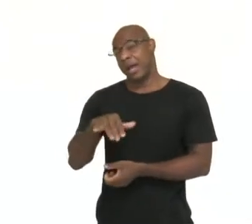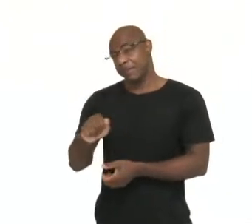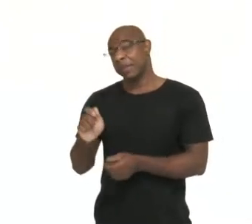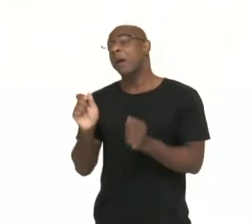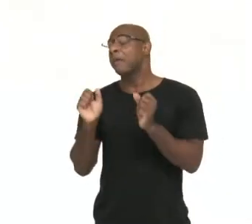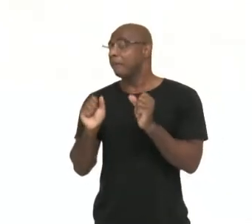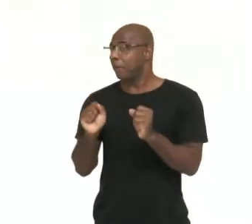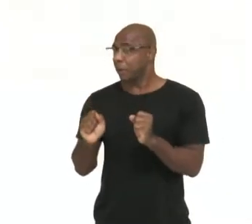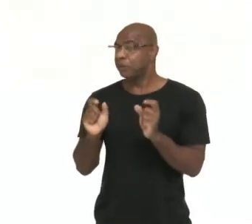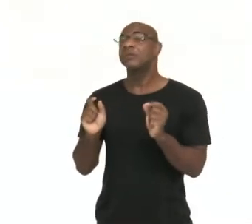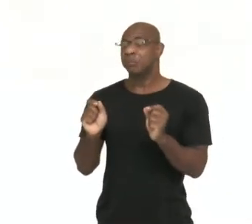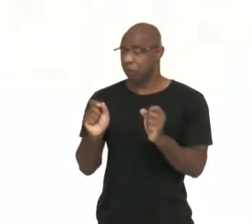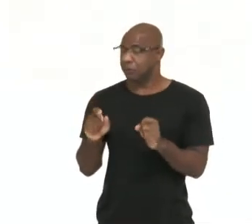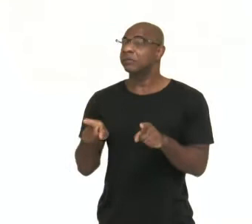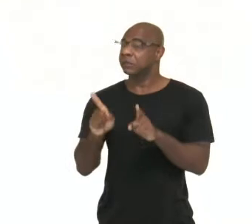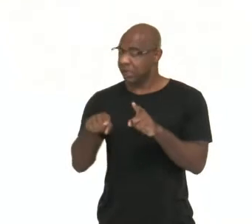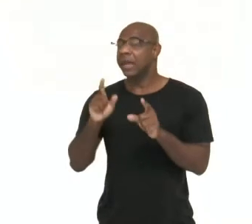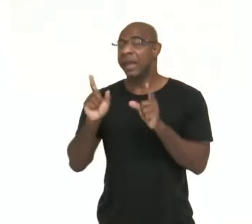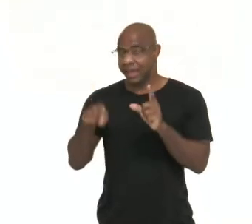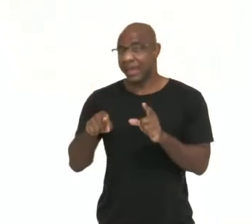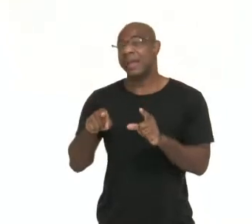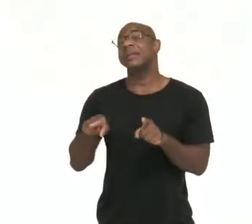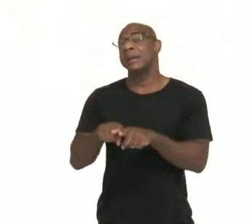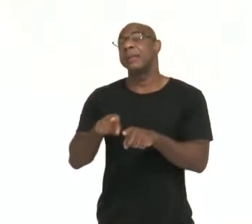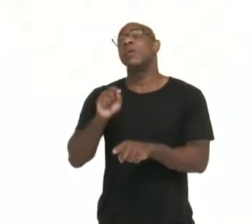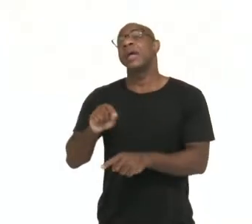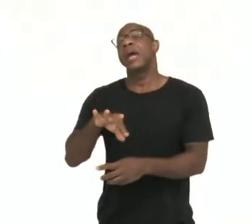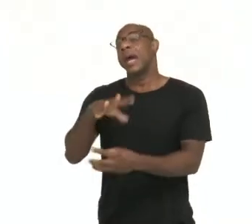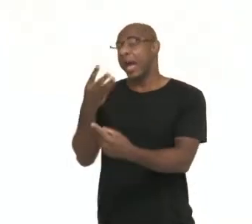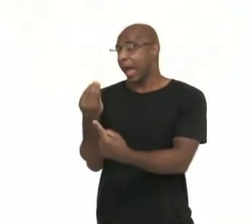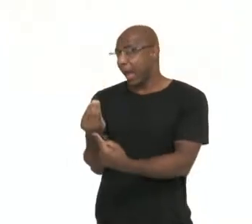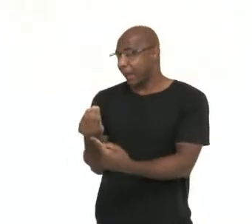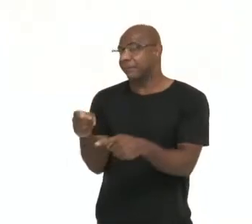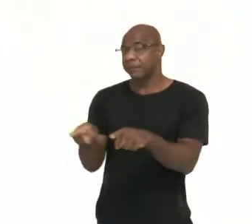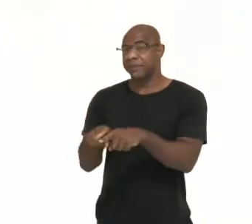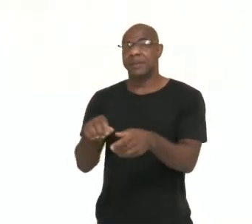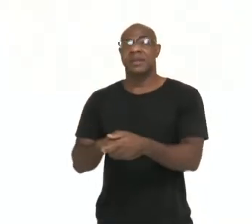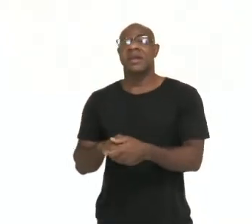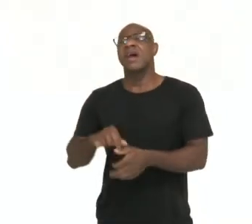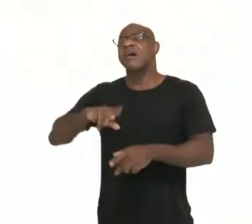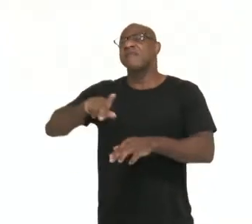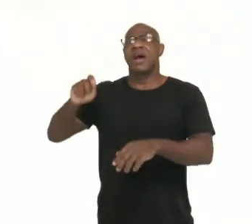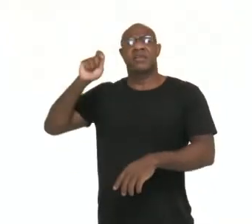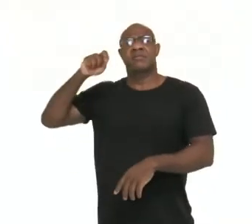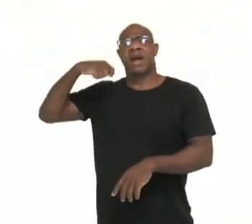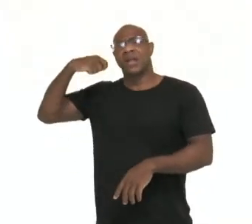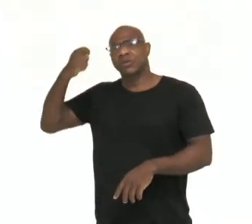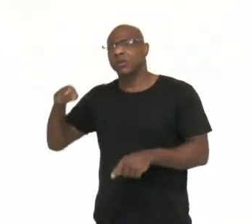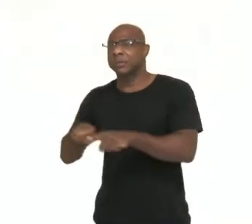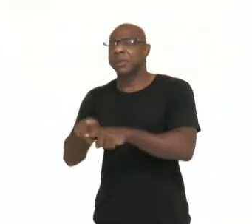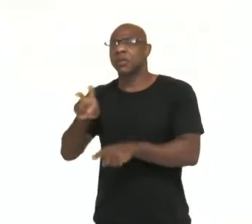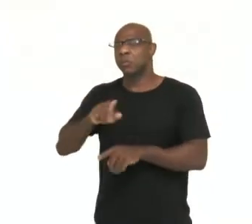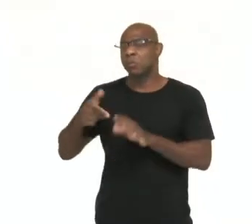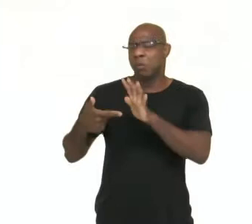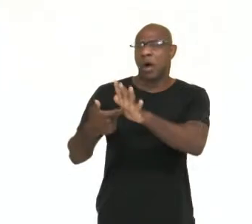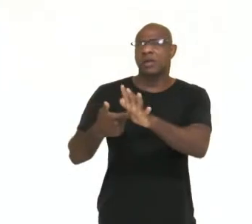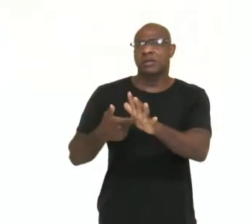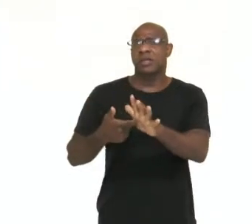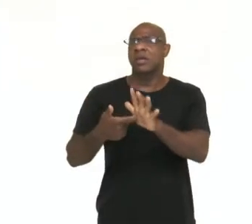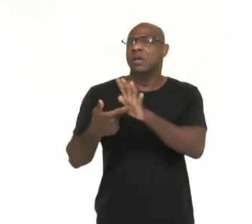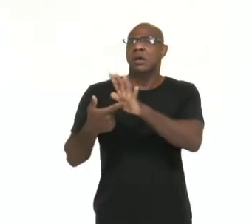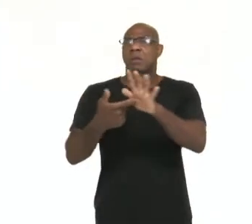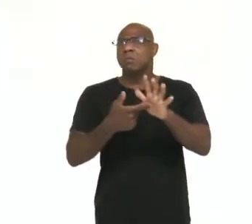pode ser considerada uma arte, né? Pois muitos mímicos apresentam shows utilizando gestos e